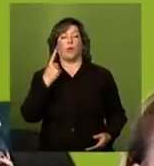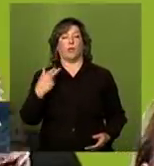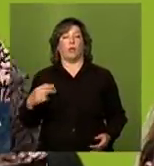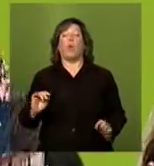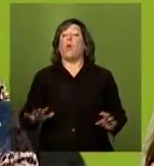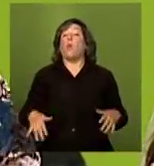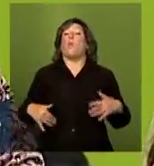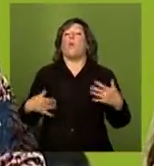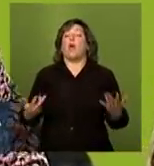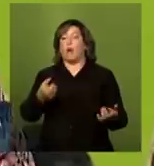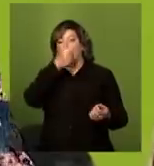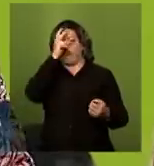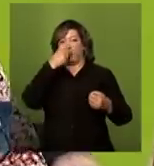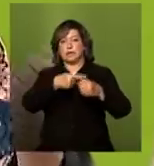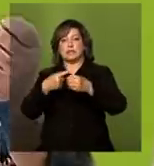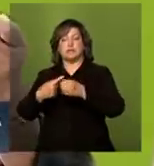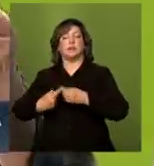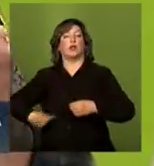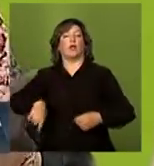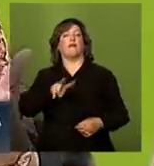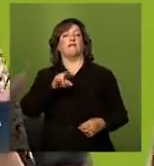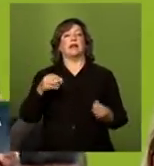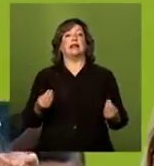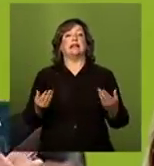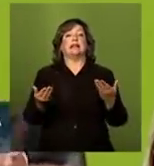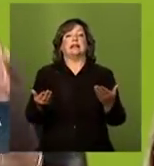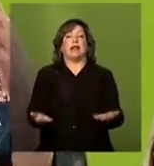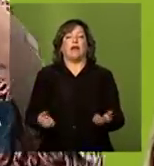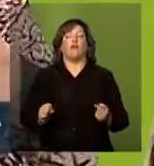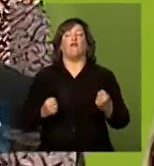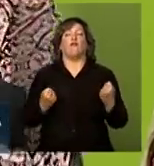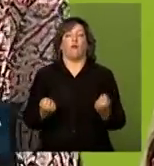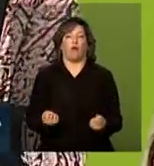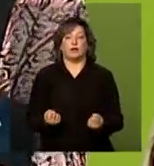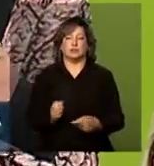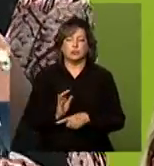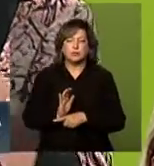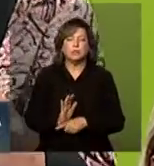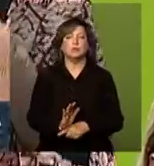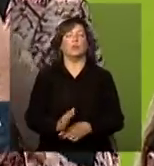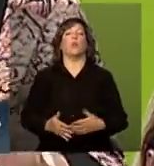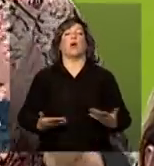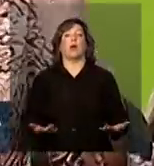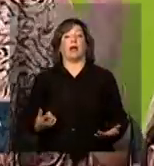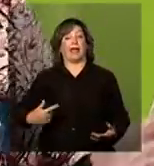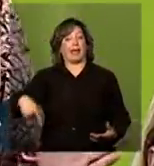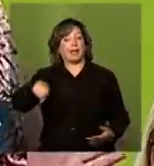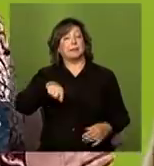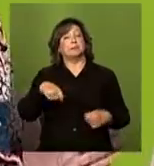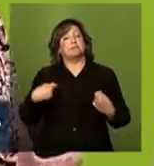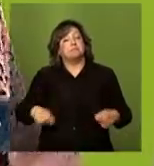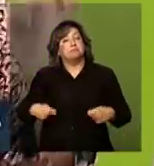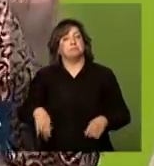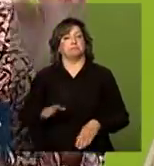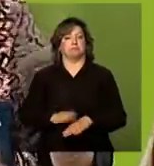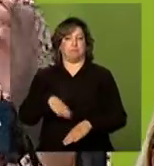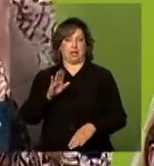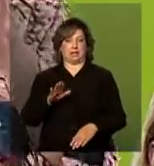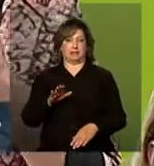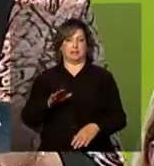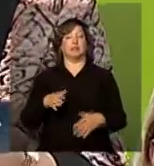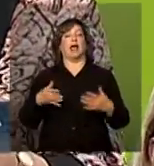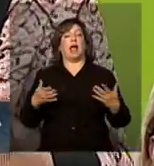municípios que nós vamos dar força vamos dar força para aqueles que mais precisam e por